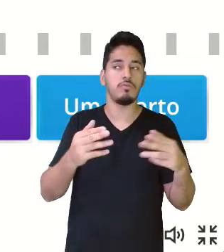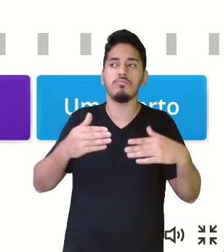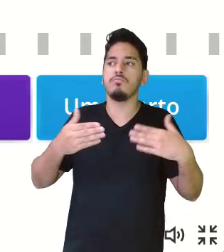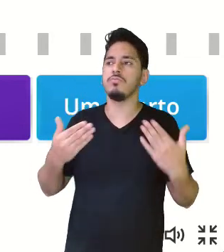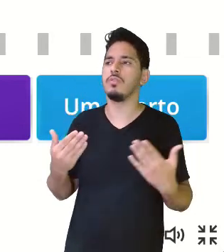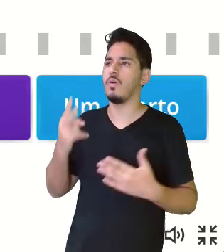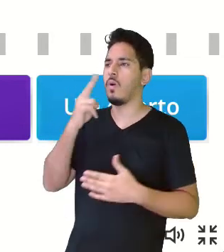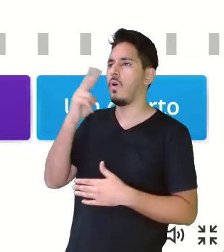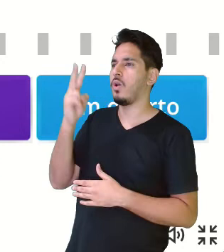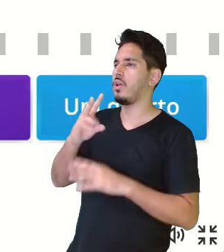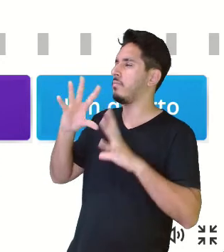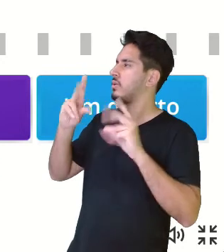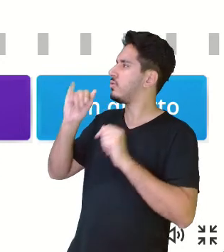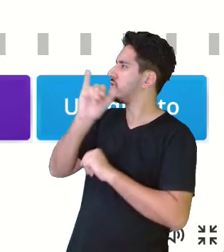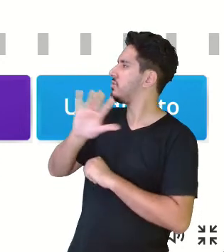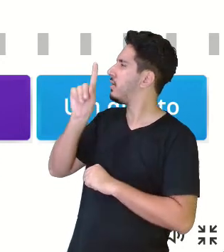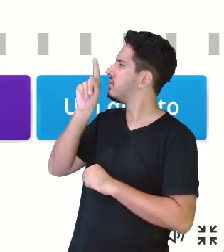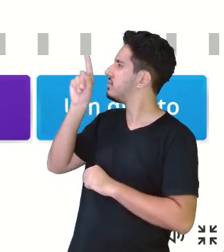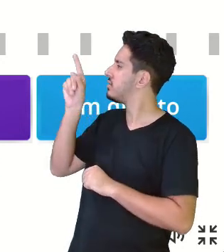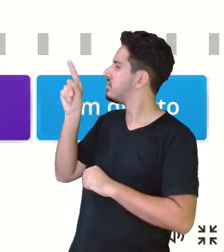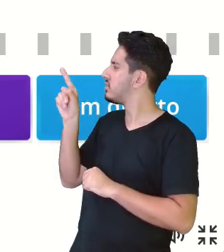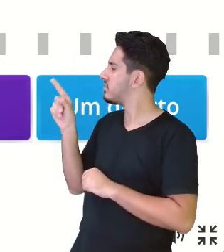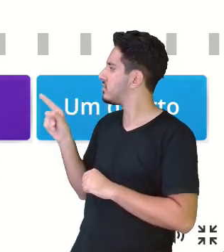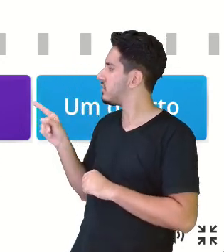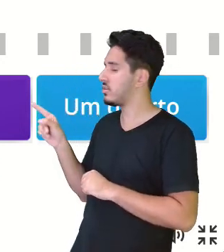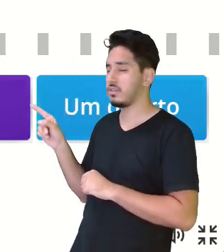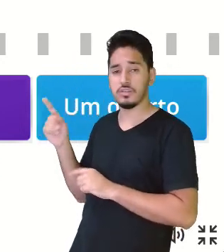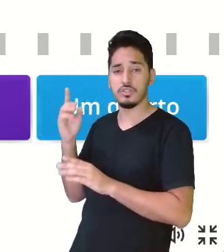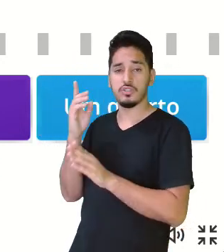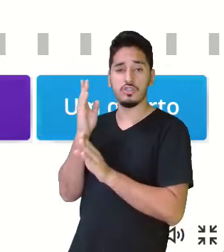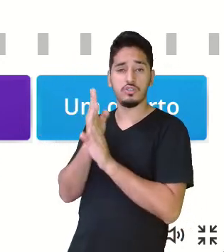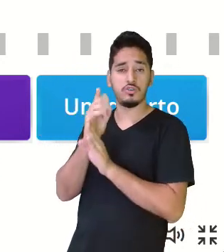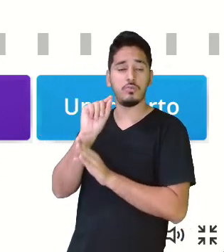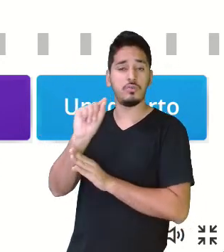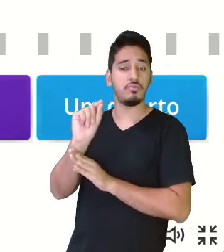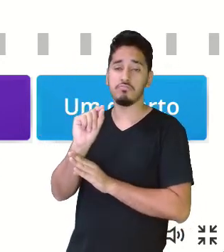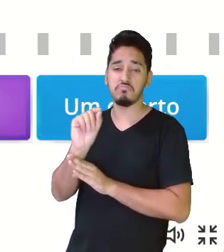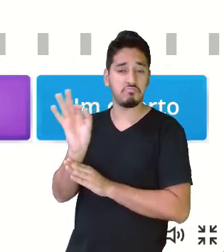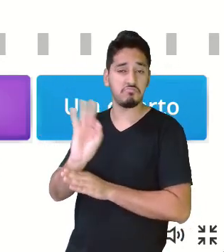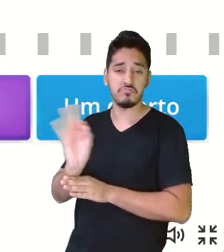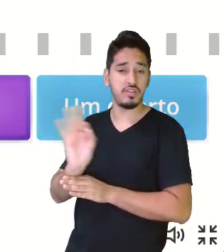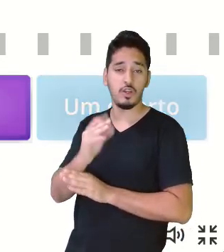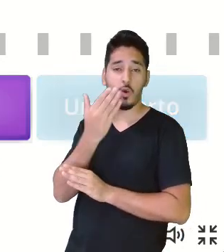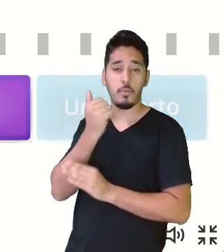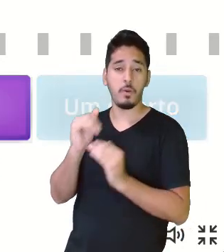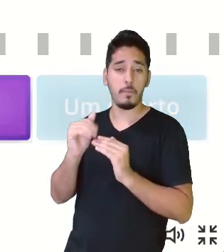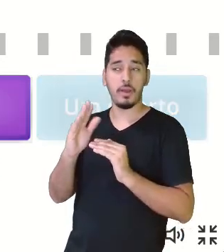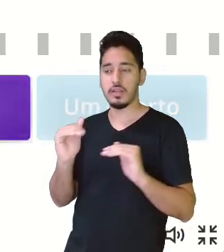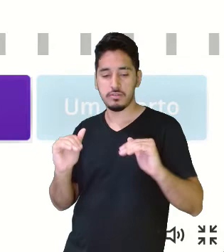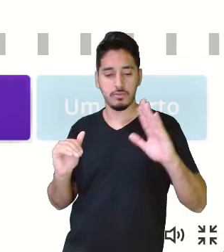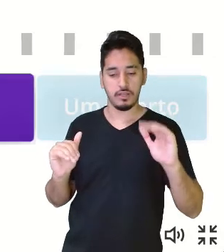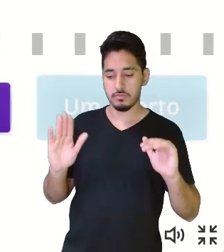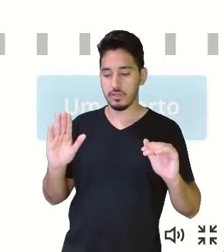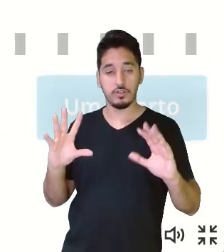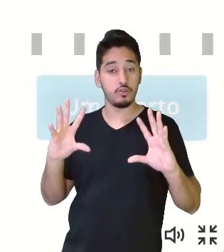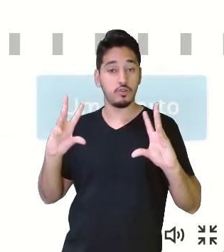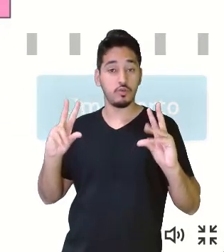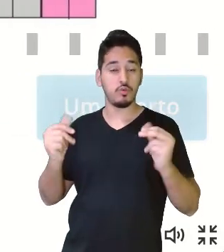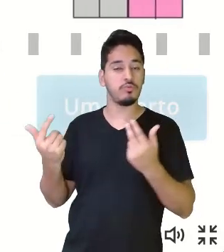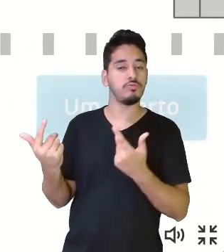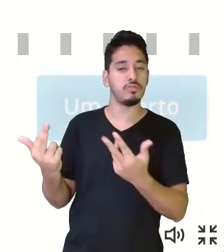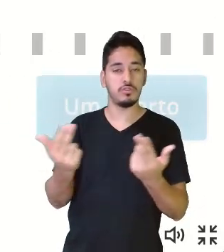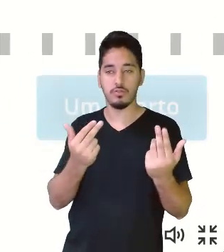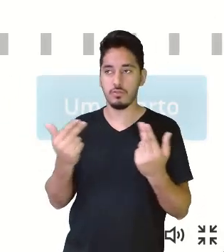e olhando para todas as imagens, a gente descobre que nenhum comeu mais. Todos comeram